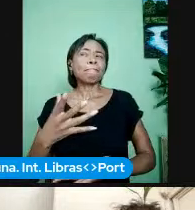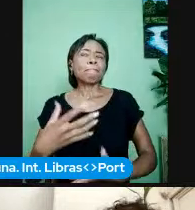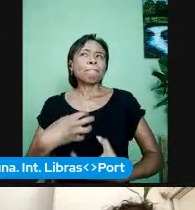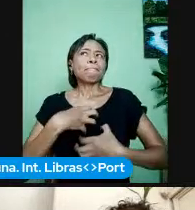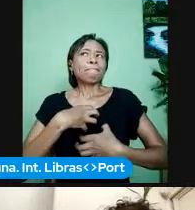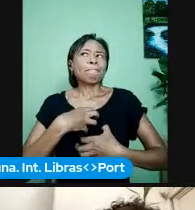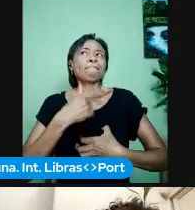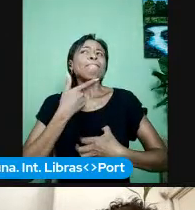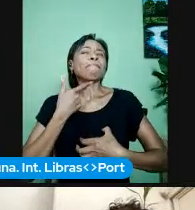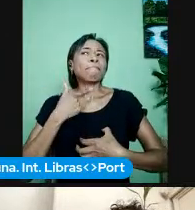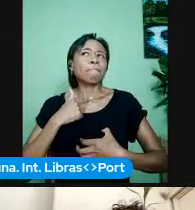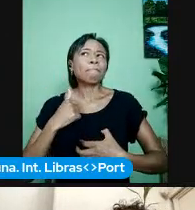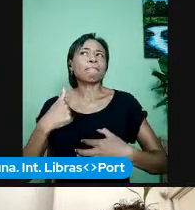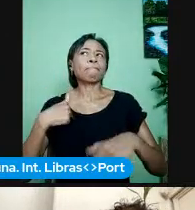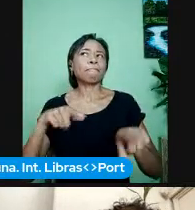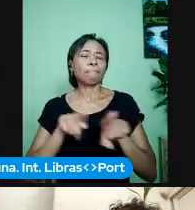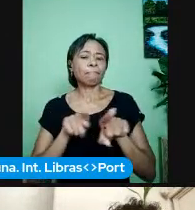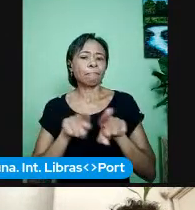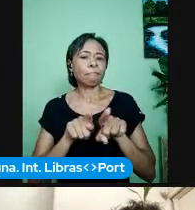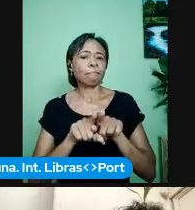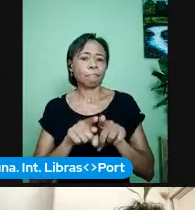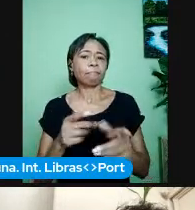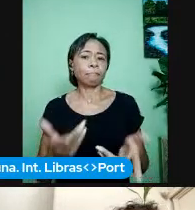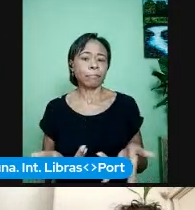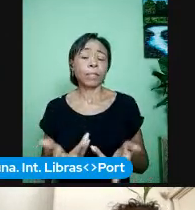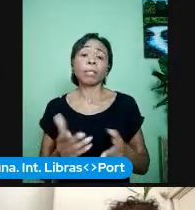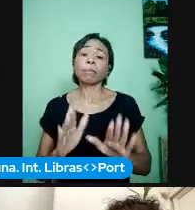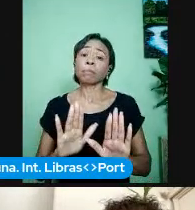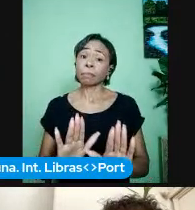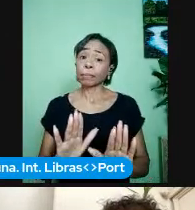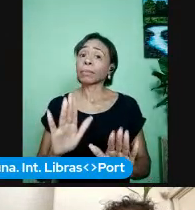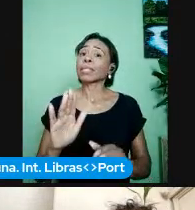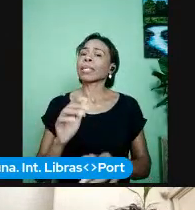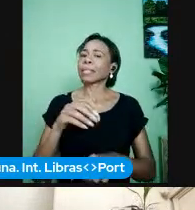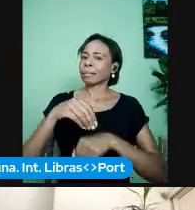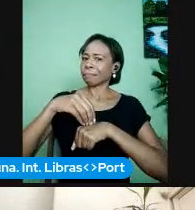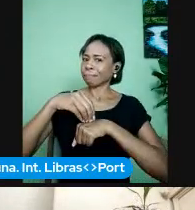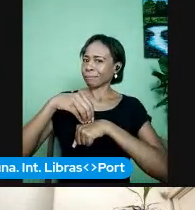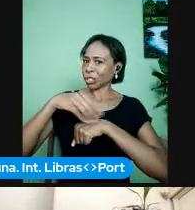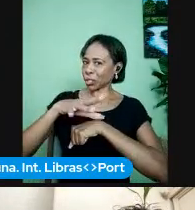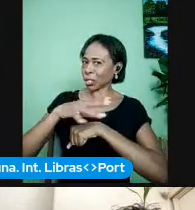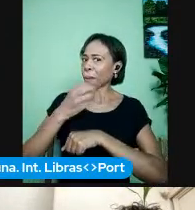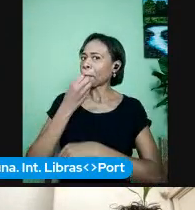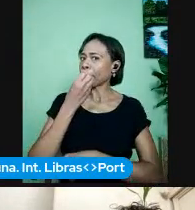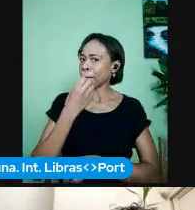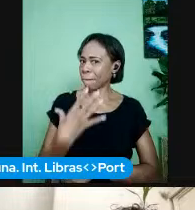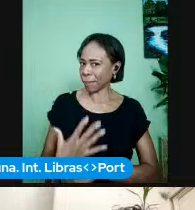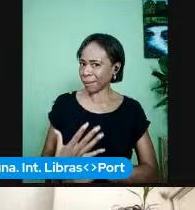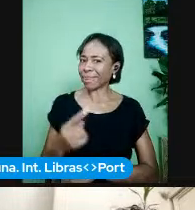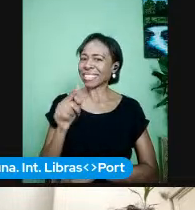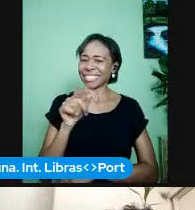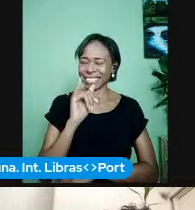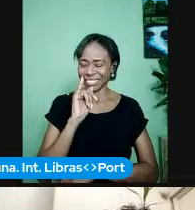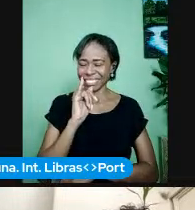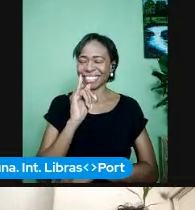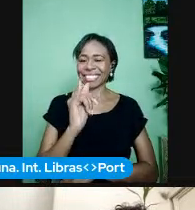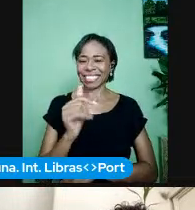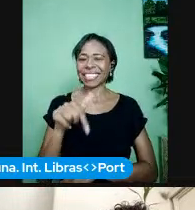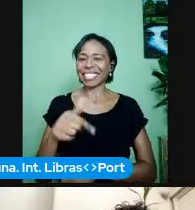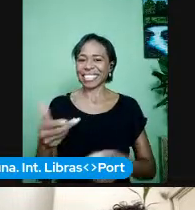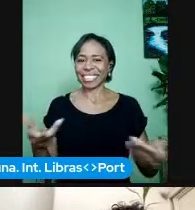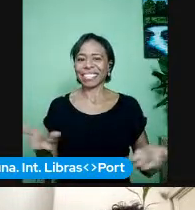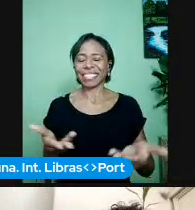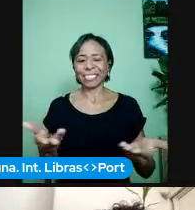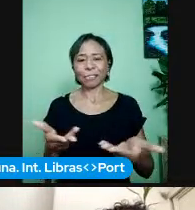o que pode fazer, mas eu acho, assim, que foi uma ótima dica para o dia de hoje, né? Afinal de contas, nós